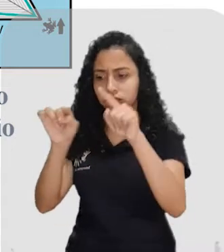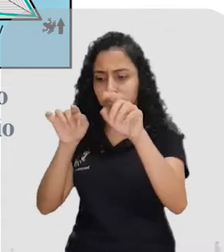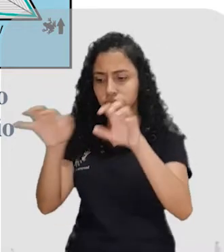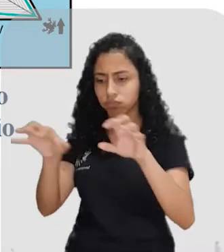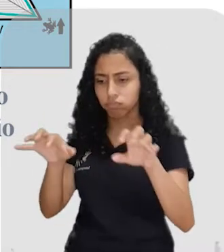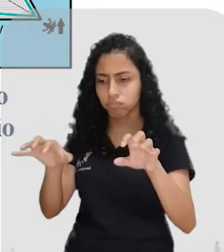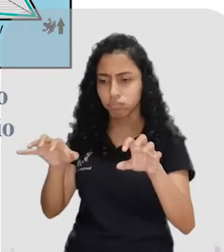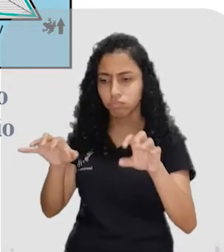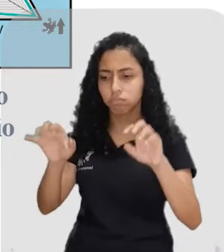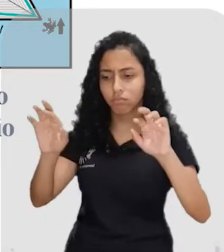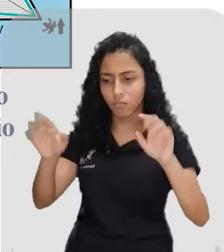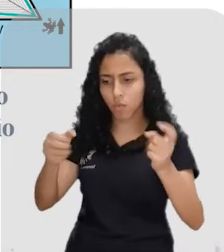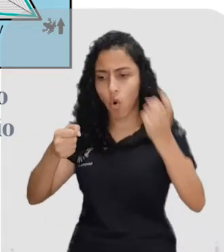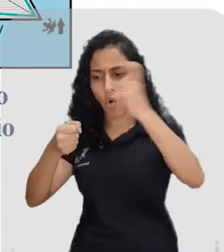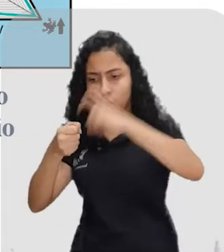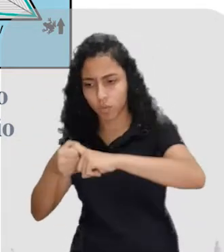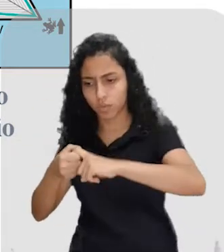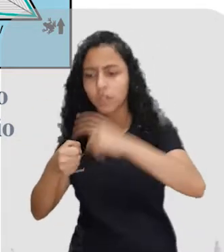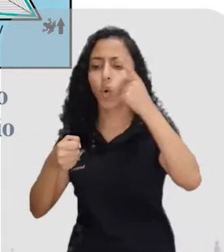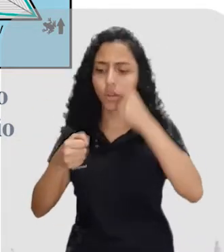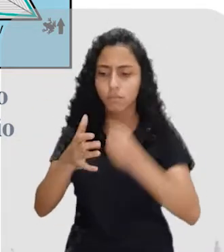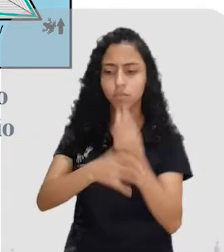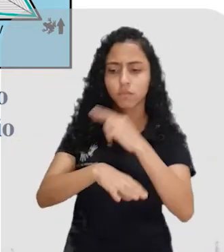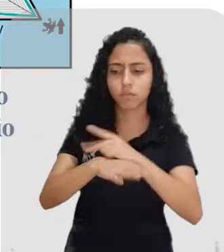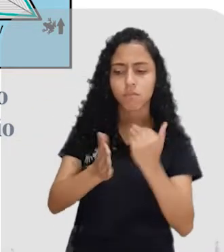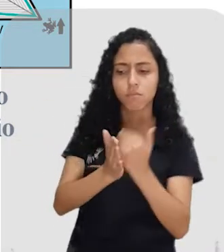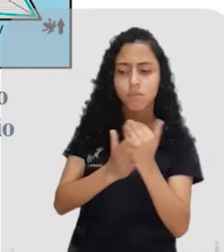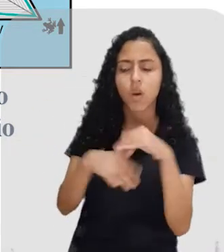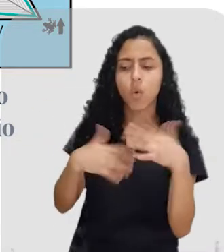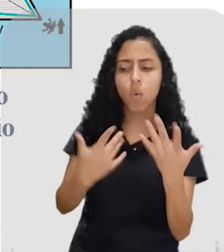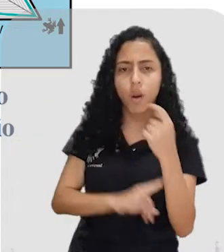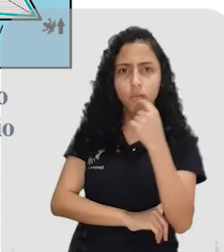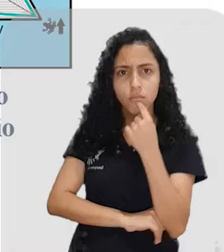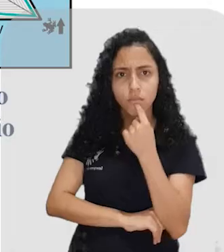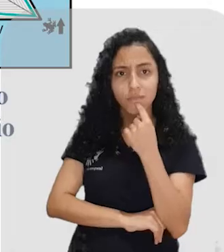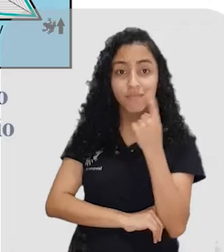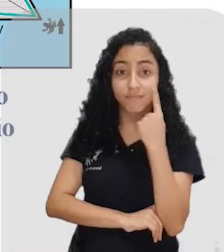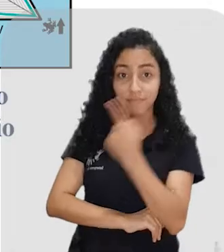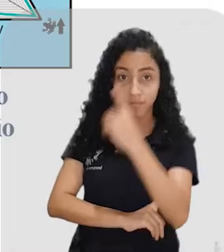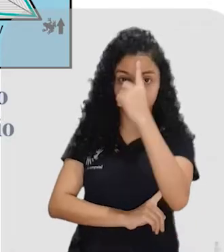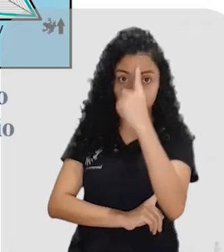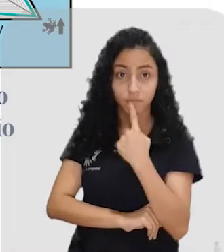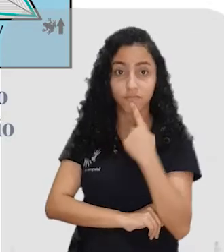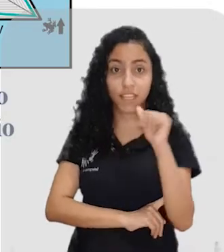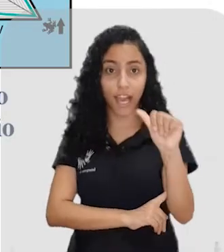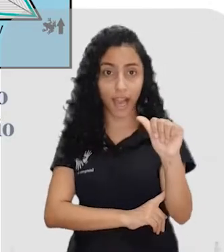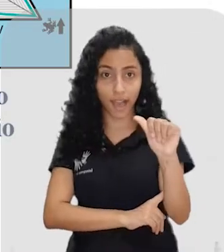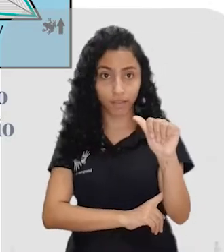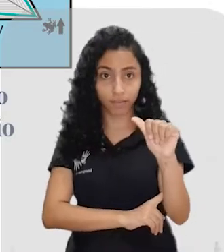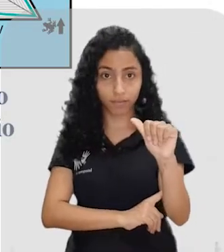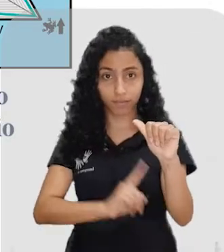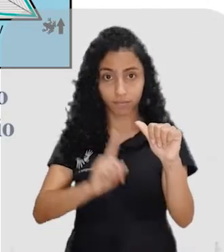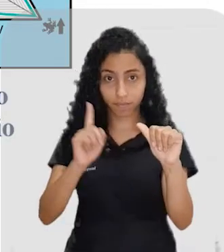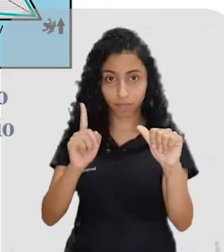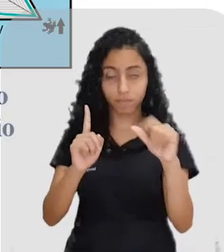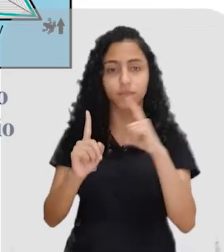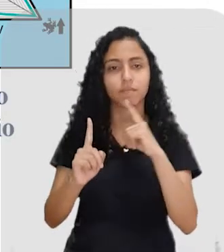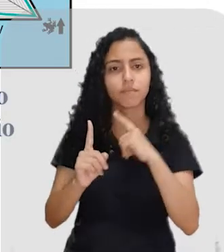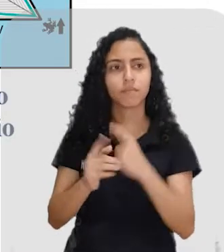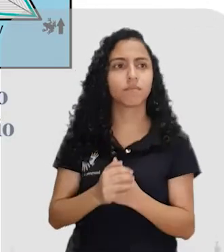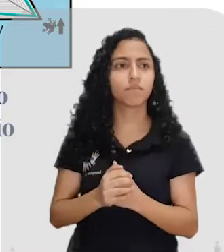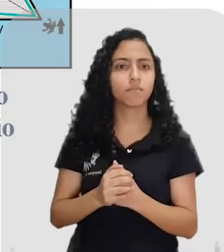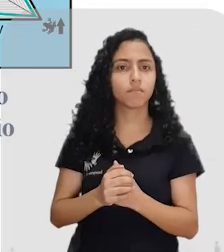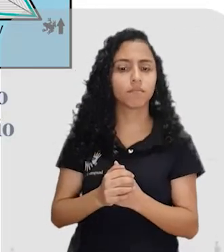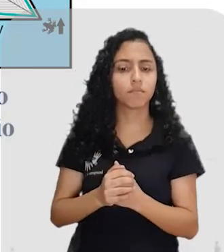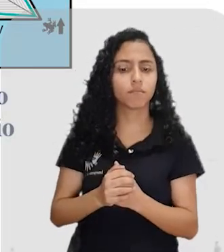as áreas que eu devo restaurar para ter um maior ganho para a biodiversidade? E a gente consegue ver ali na nossa figura A. Então, a gente vê que tem